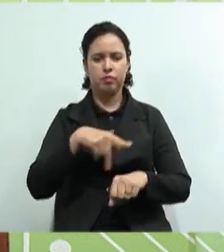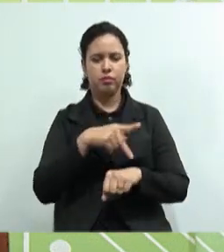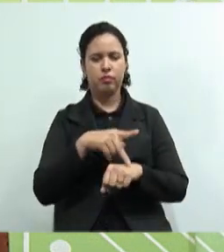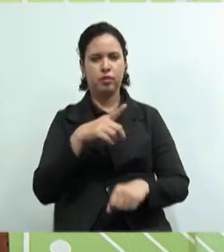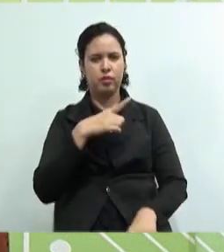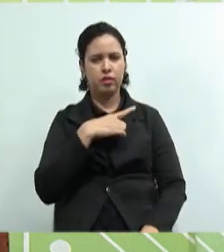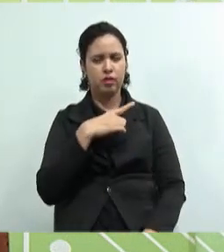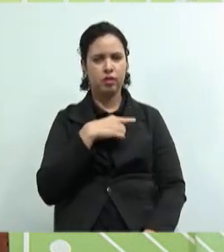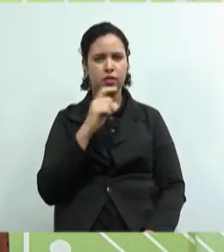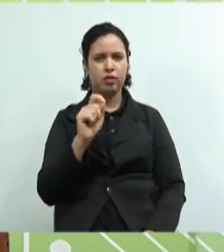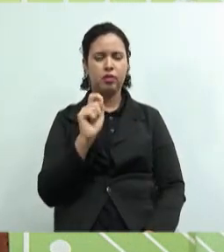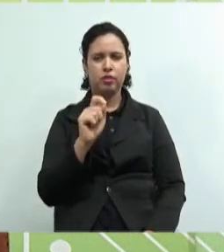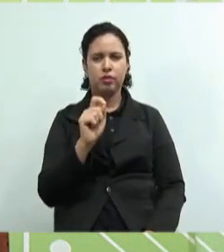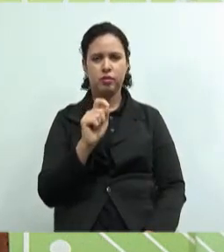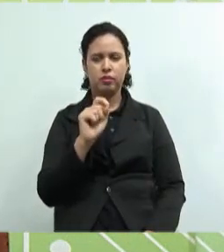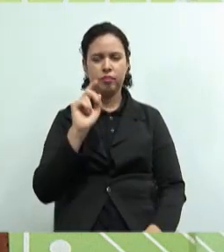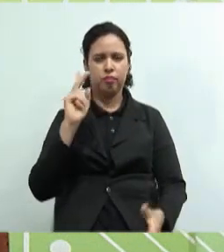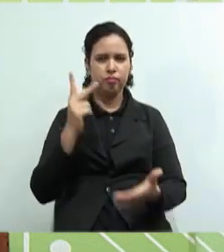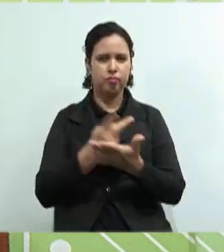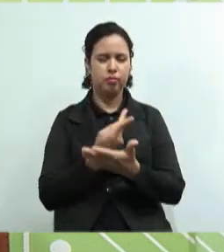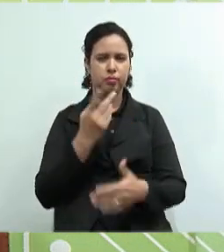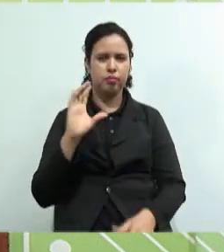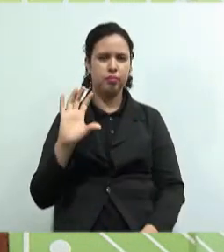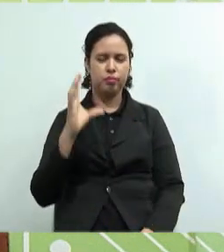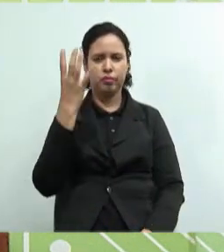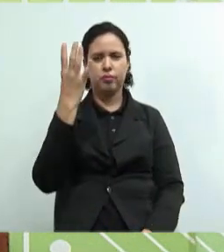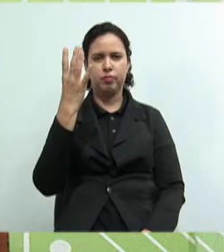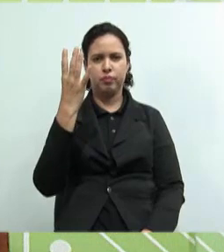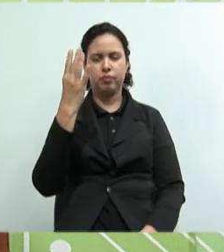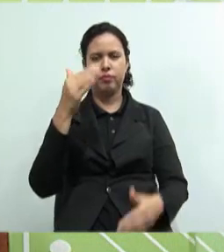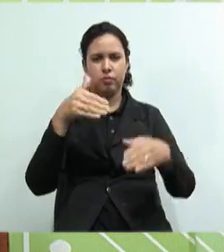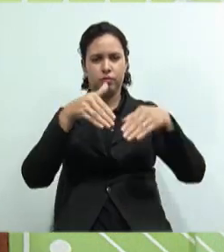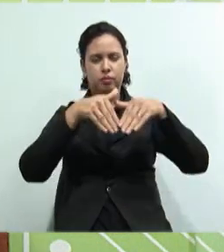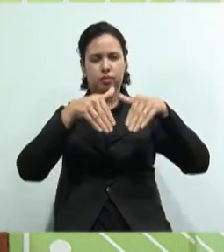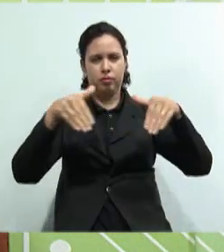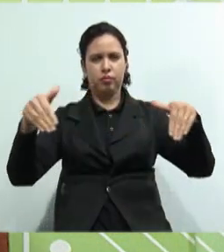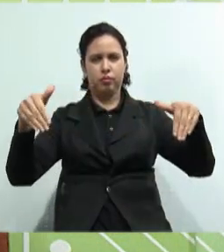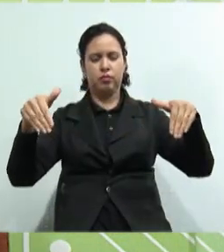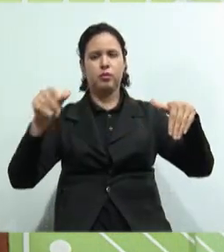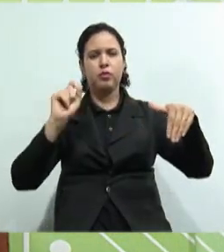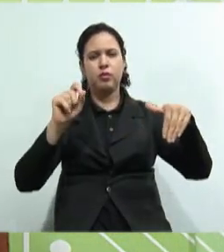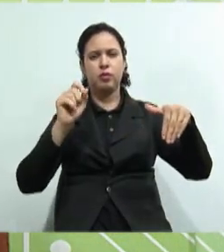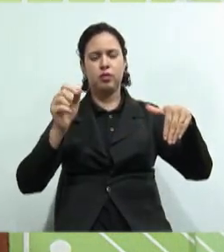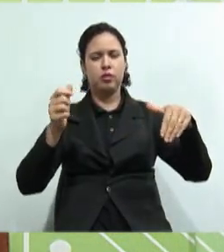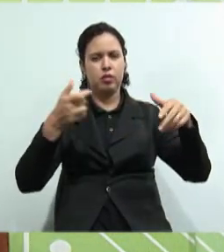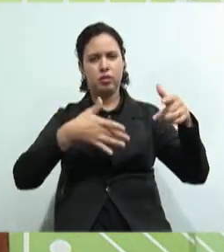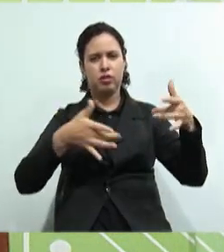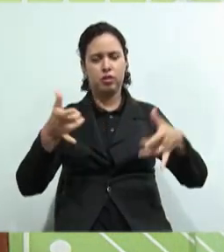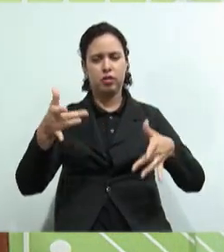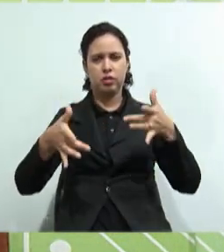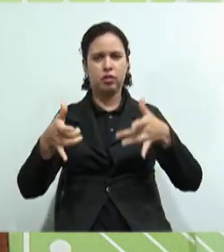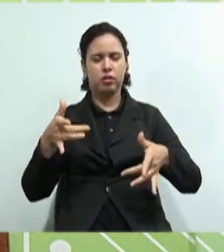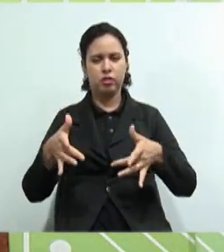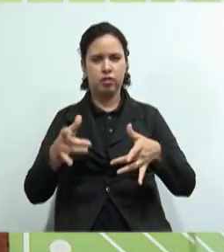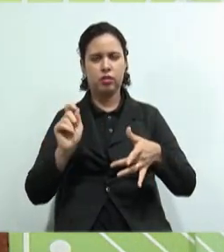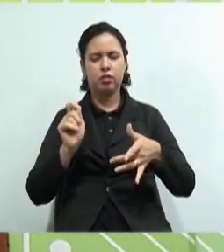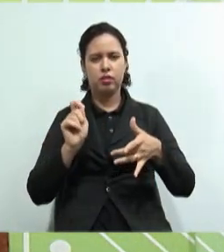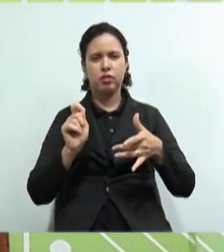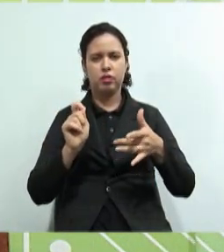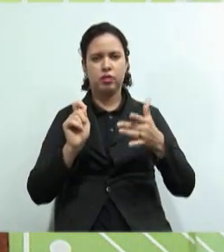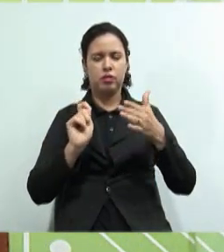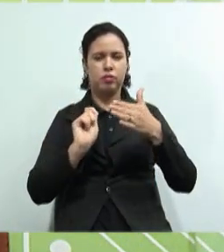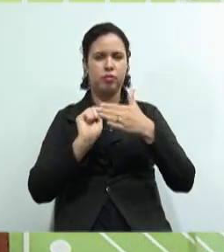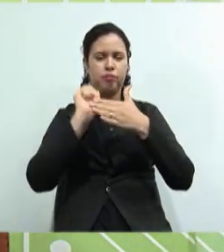houve aquela questão da tragédia de Brumadinho, onde uma barragem, onde eram jogados dejetos, né, restos dessa produção de